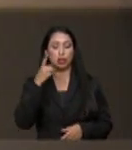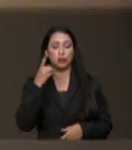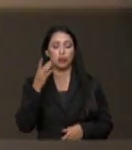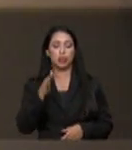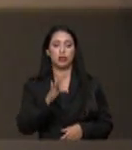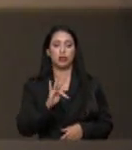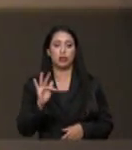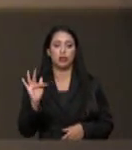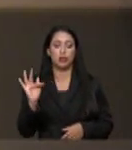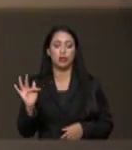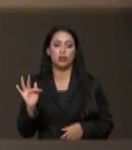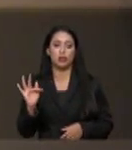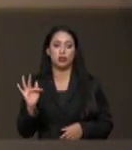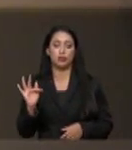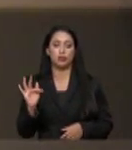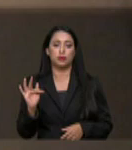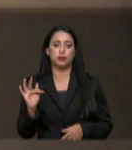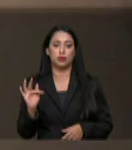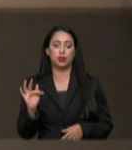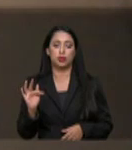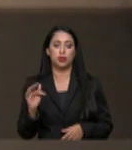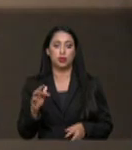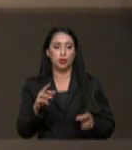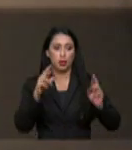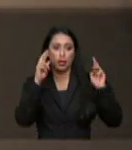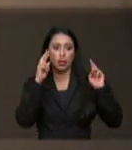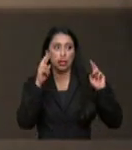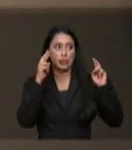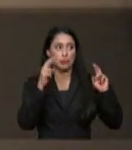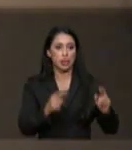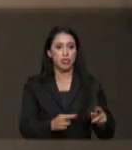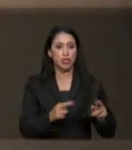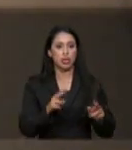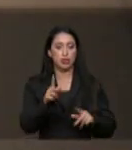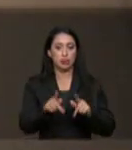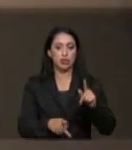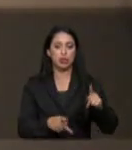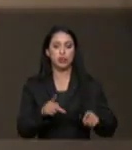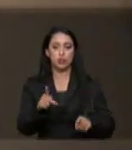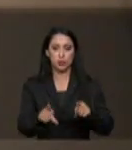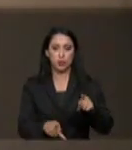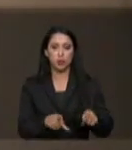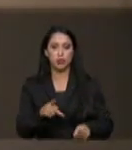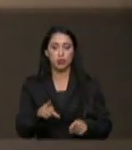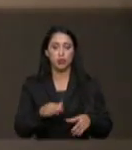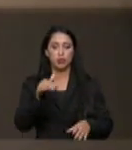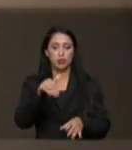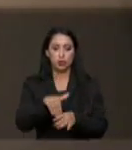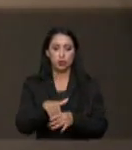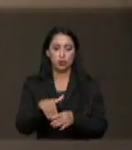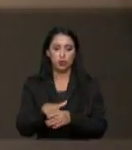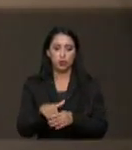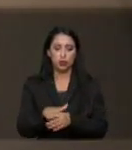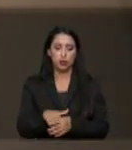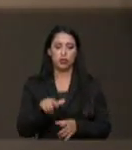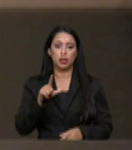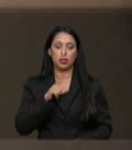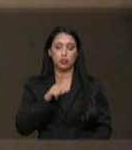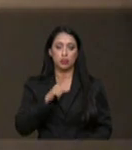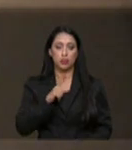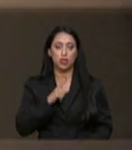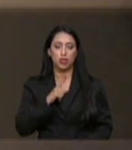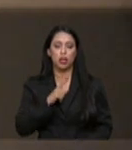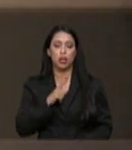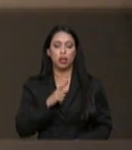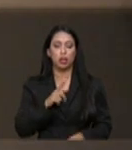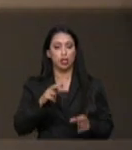federal a pessoa respeitada pelos eleitores e simpatizantes e da qual se espera serenidade